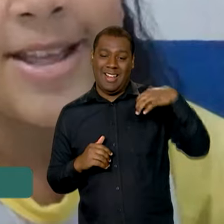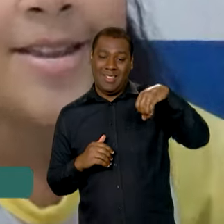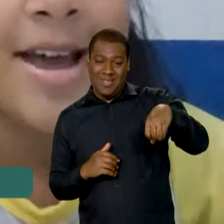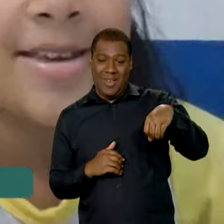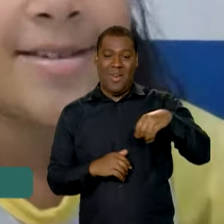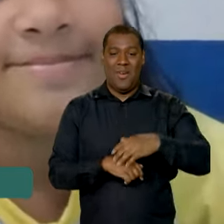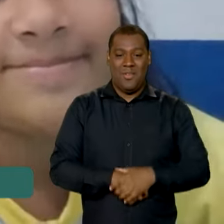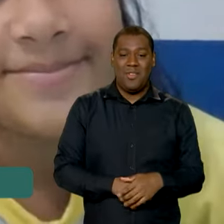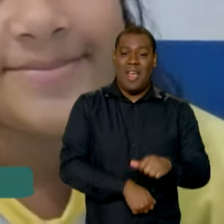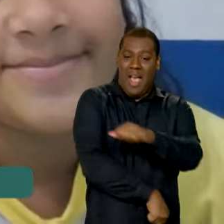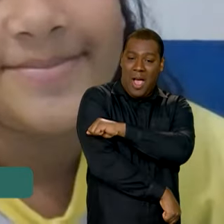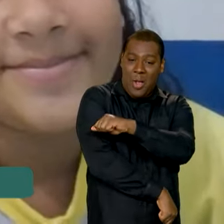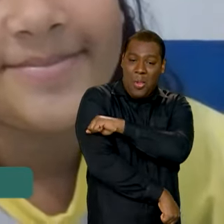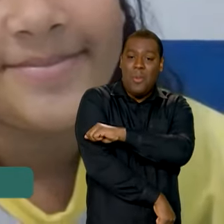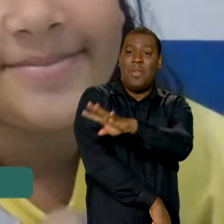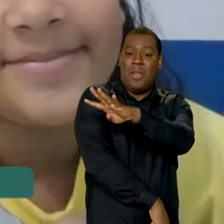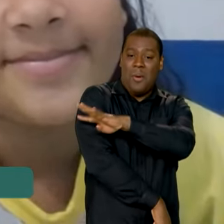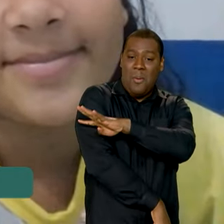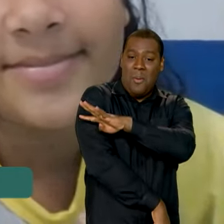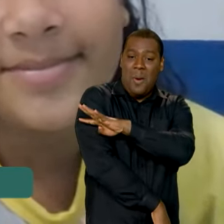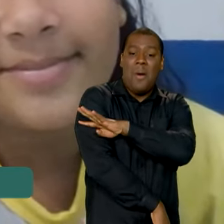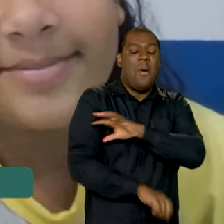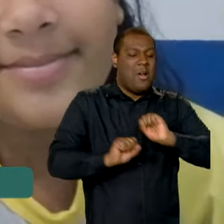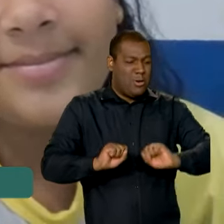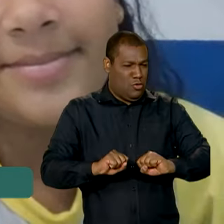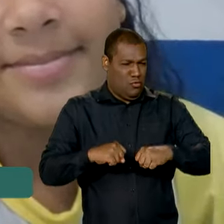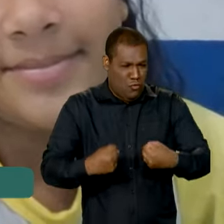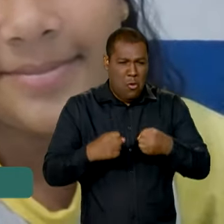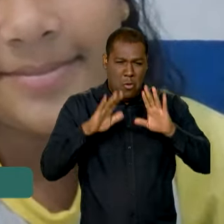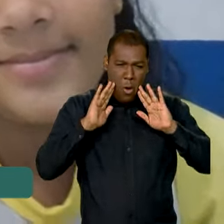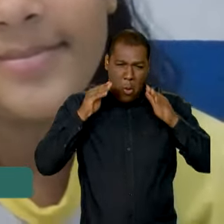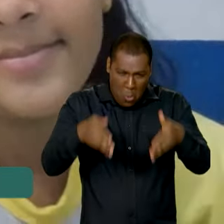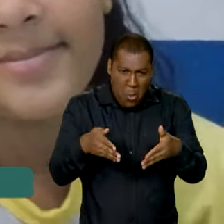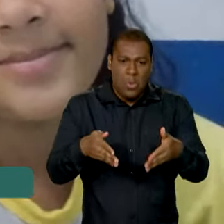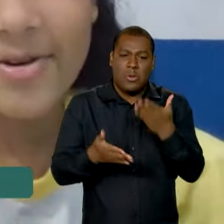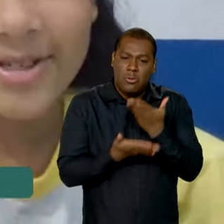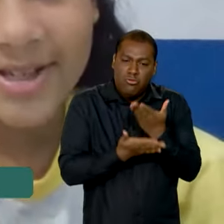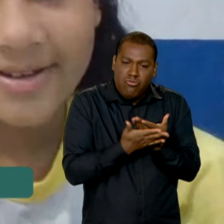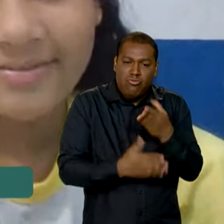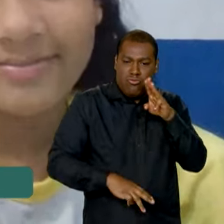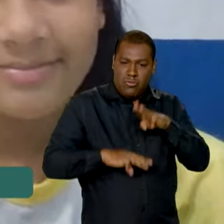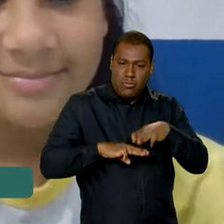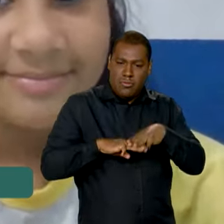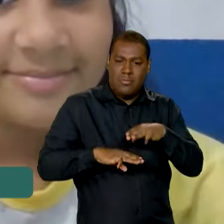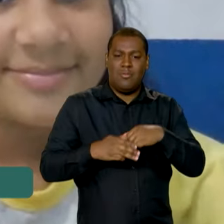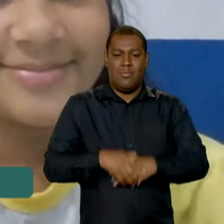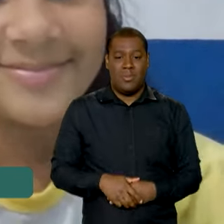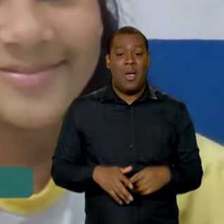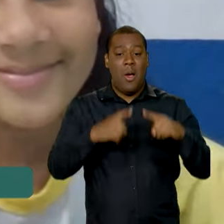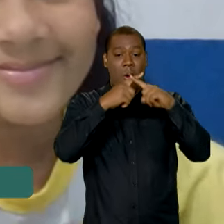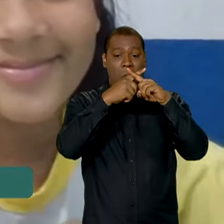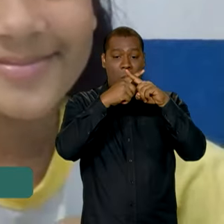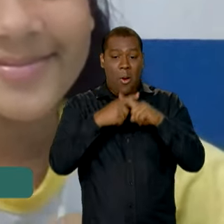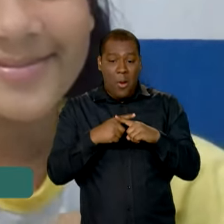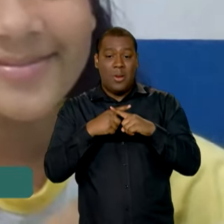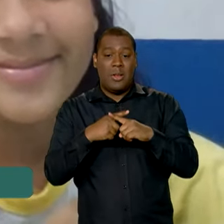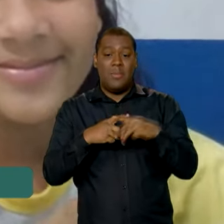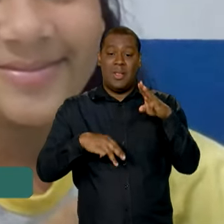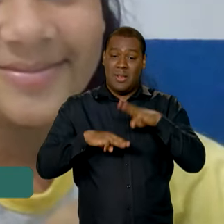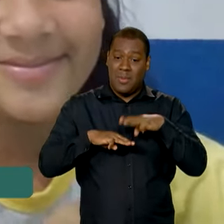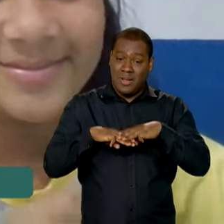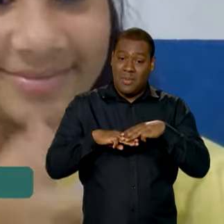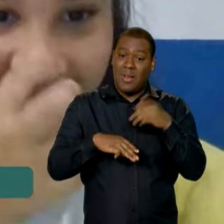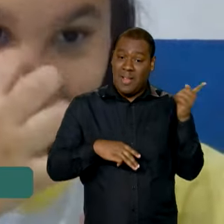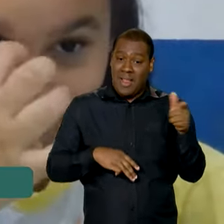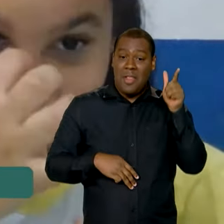do 4º ano e é muito dedicada no estudo da matemática. Na última Olimpíada, ficou com a medalha